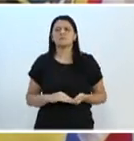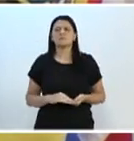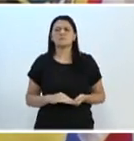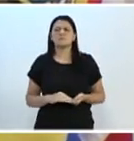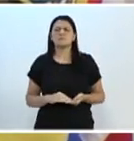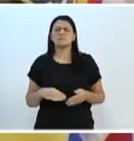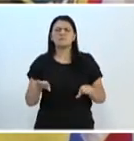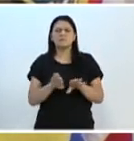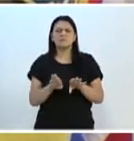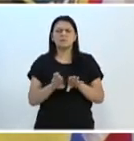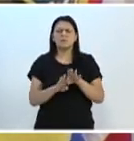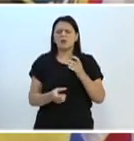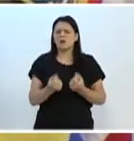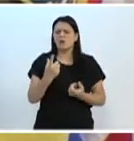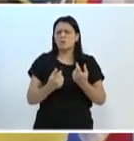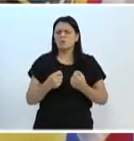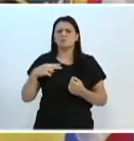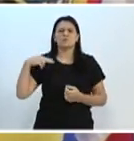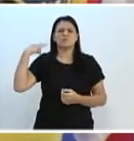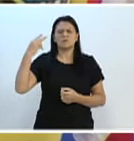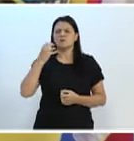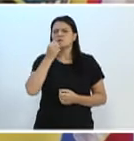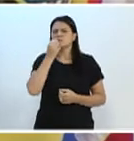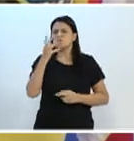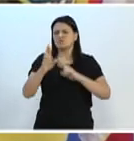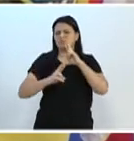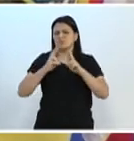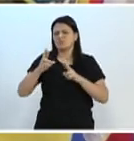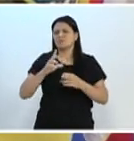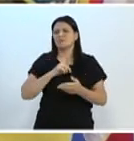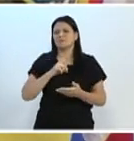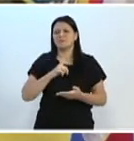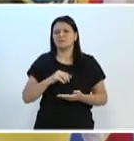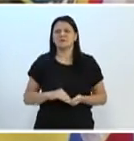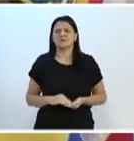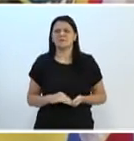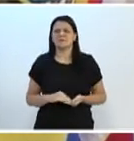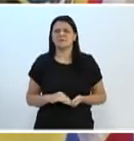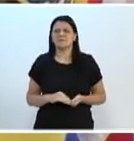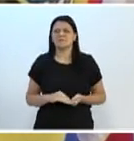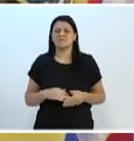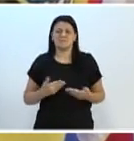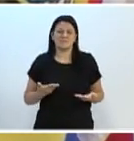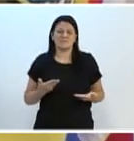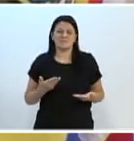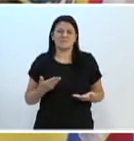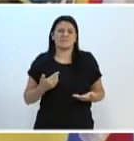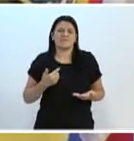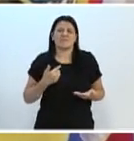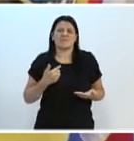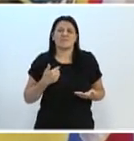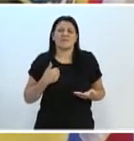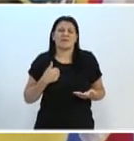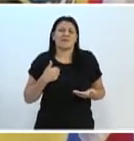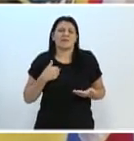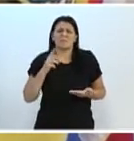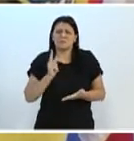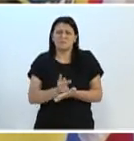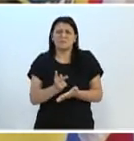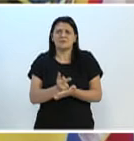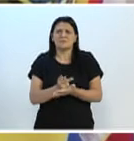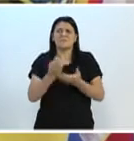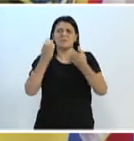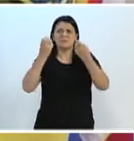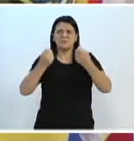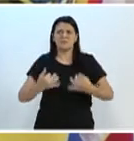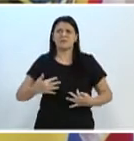a qual eu tenho um bom relacionamento. Eu estou numa situação bem engraçada, eu sempre deixei claro desde o início que gostaria